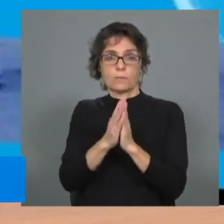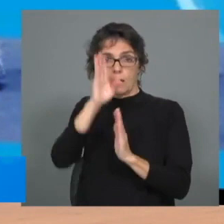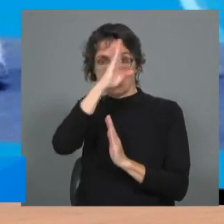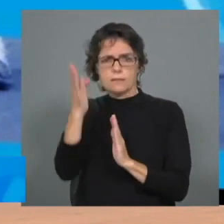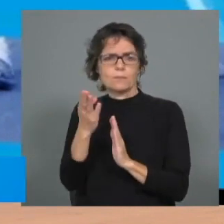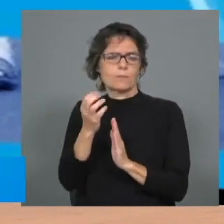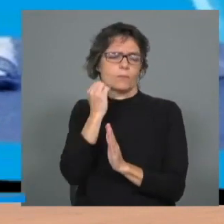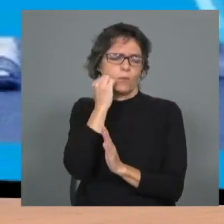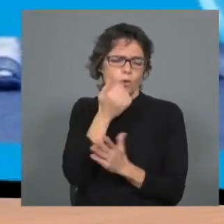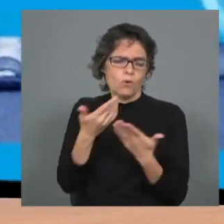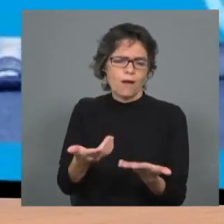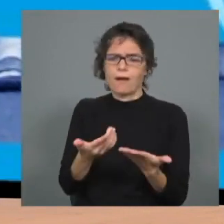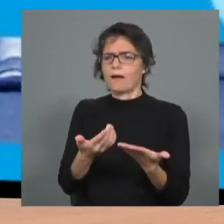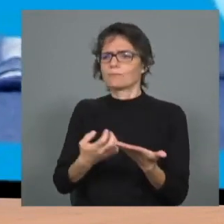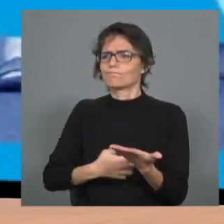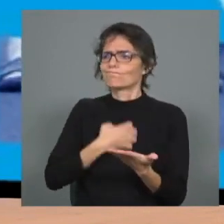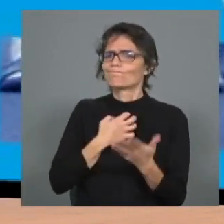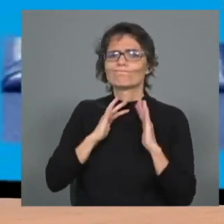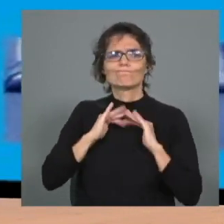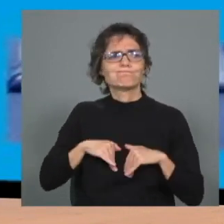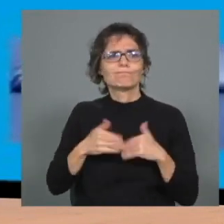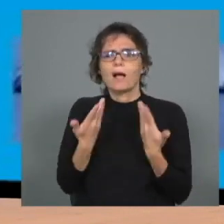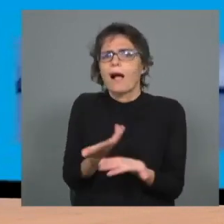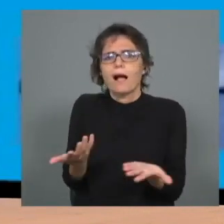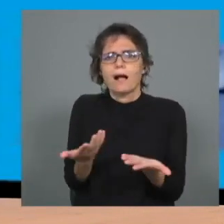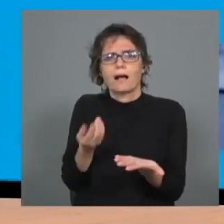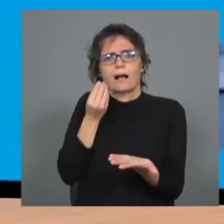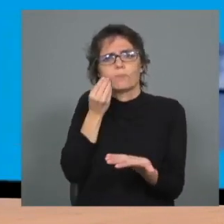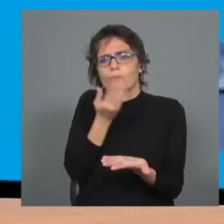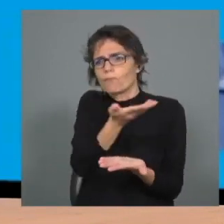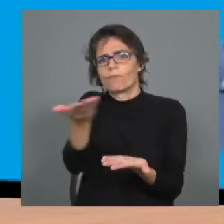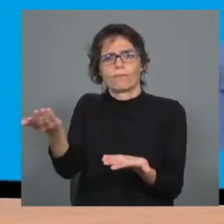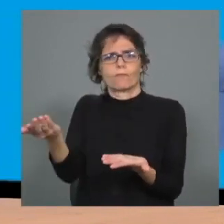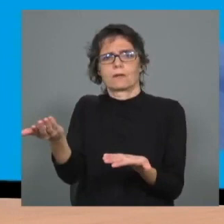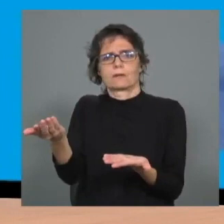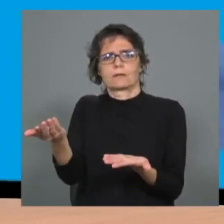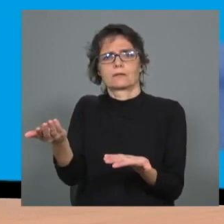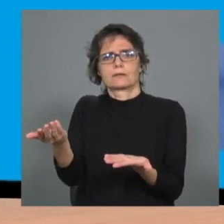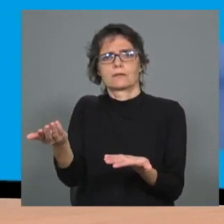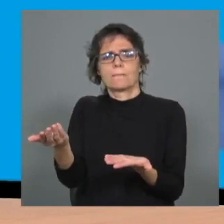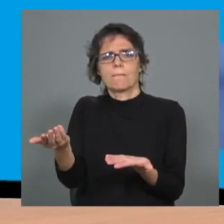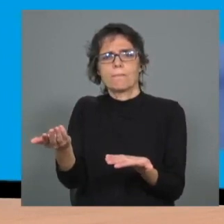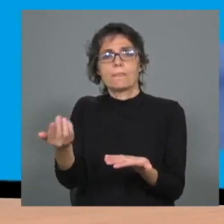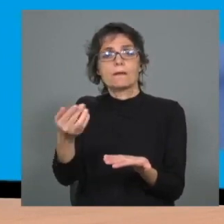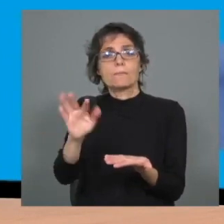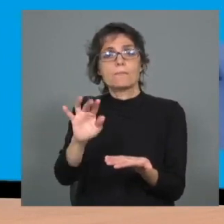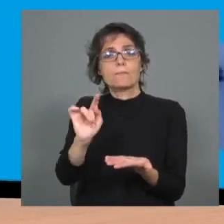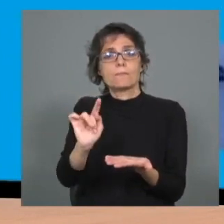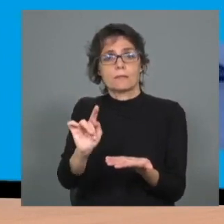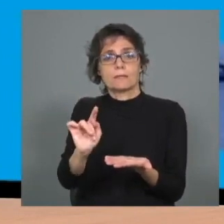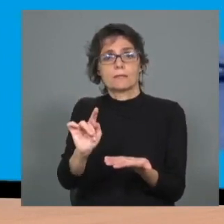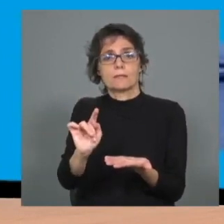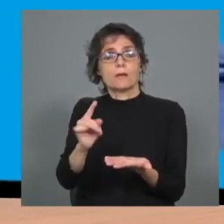muita decepção, há muita expectativa frustrada, então é compreensível as reações extremadas, talvez, mas não legitima